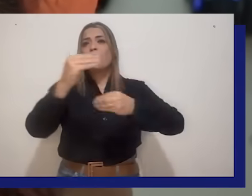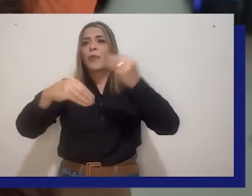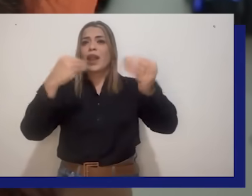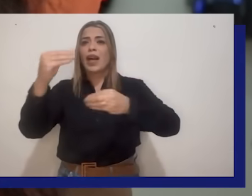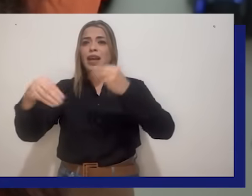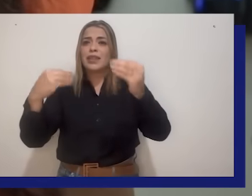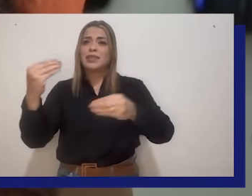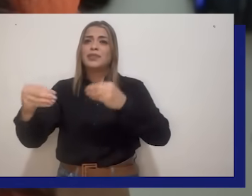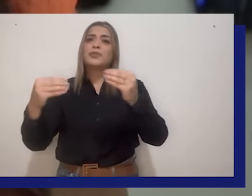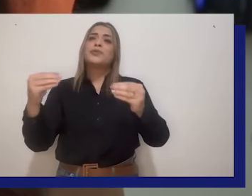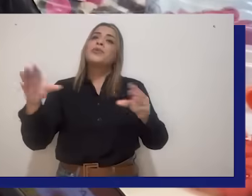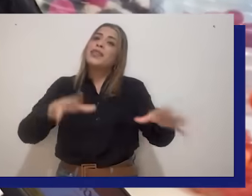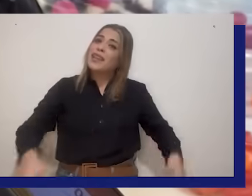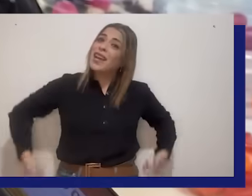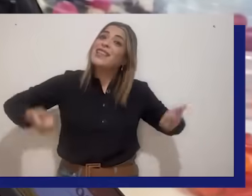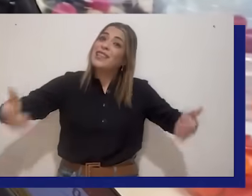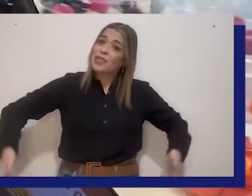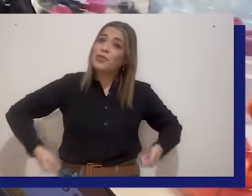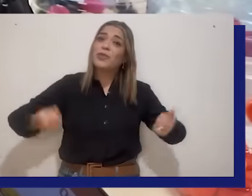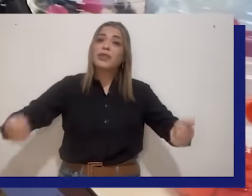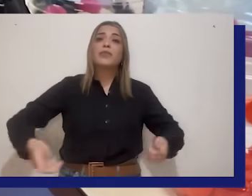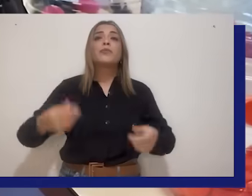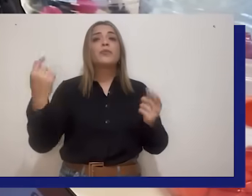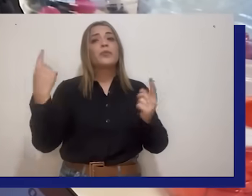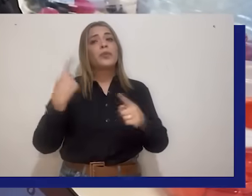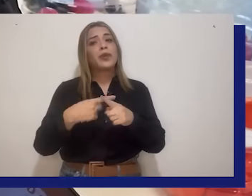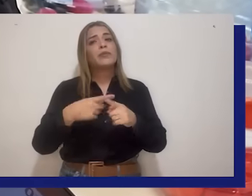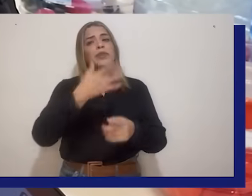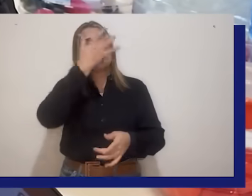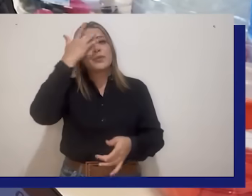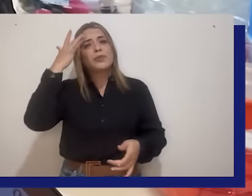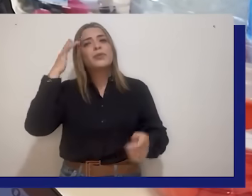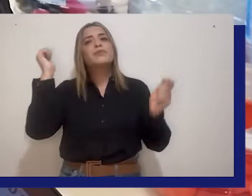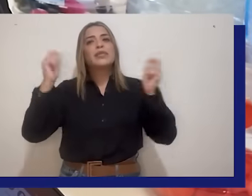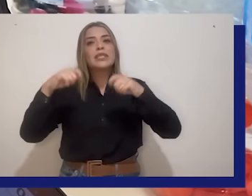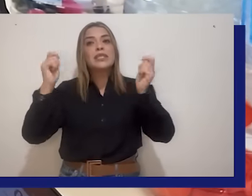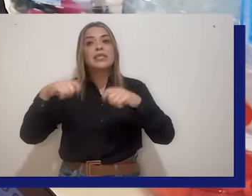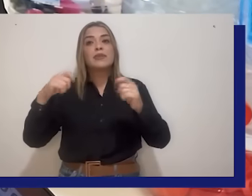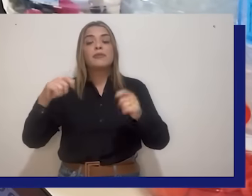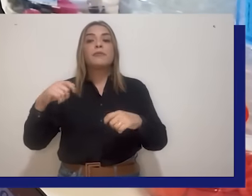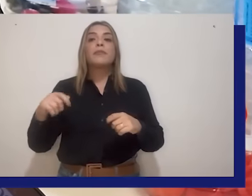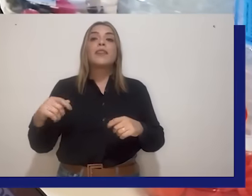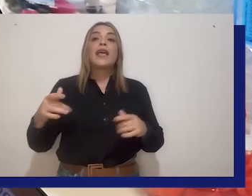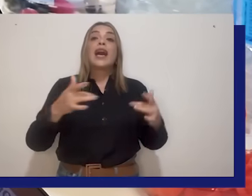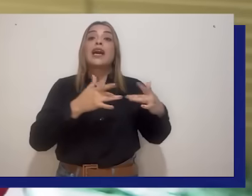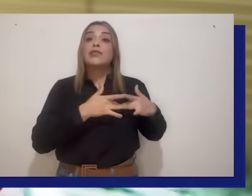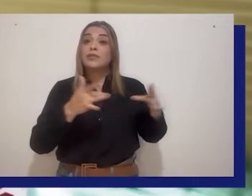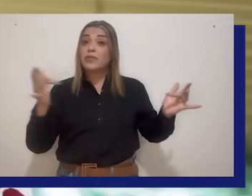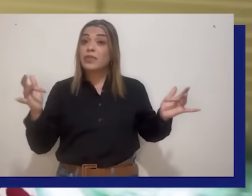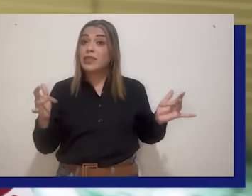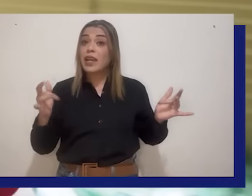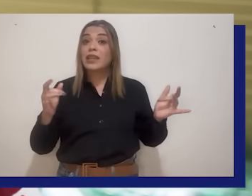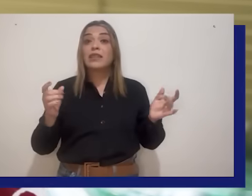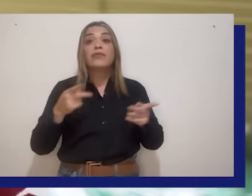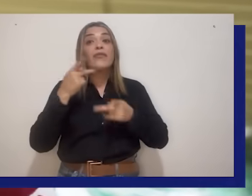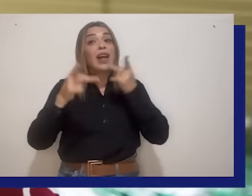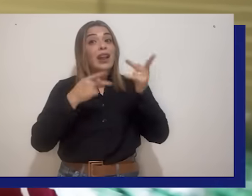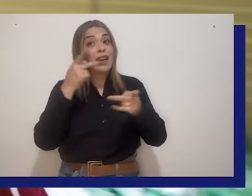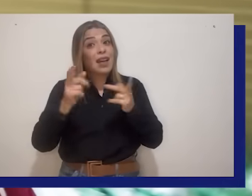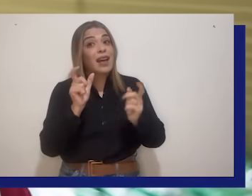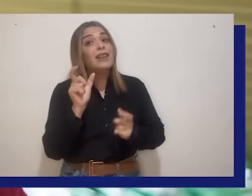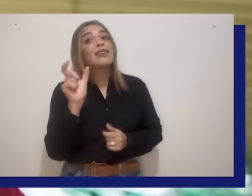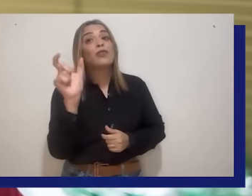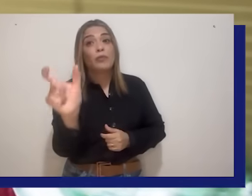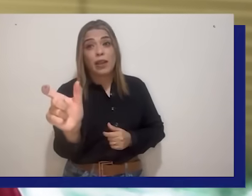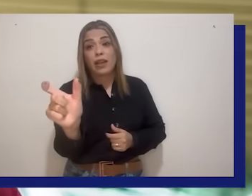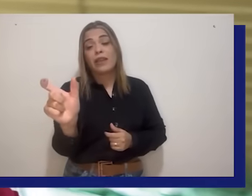de quem tanto necessita. Eu fico muito alegre de saber o espírito de solidariedade expresso em amor, né? Porque em palavras a gente